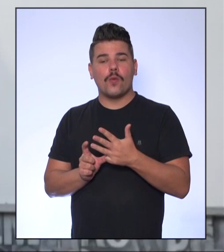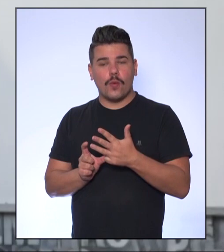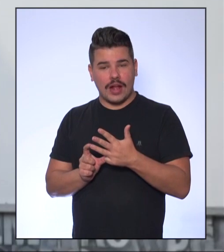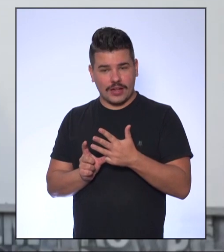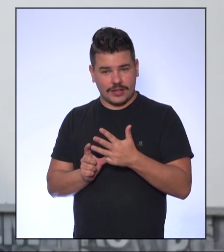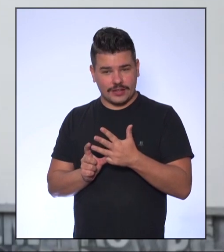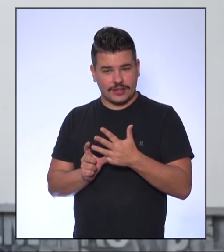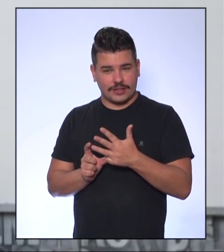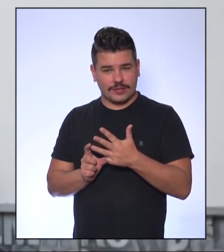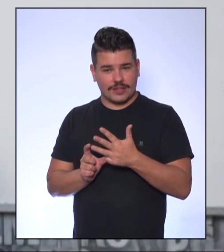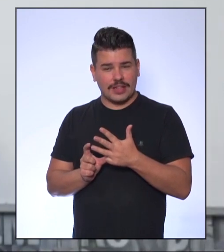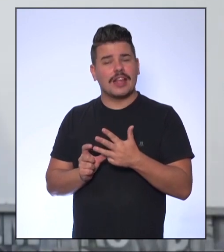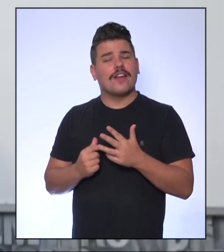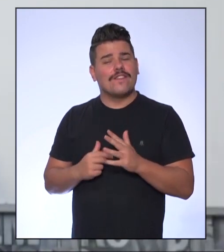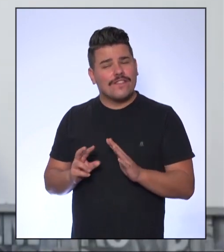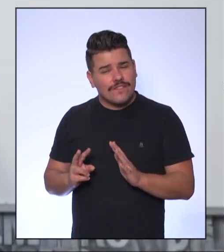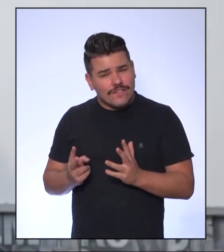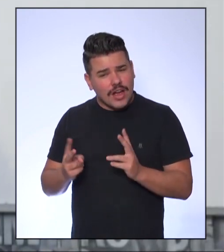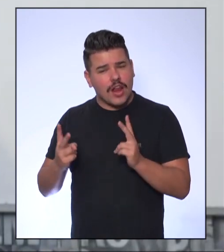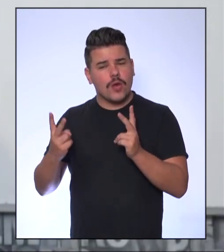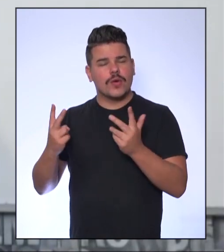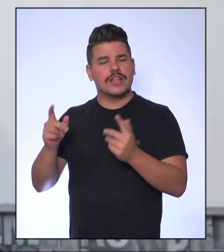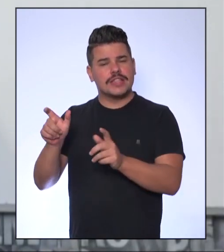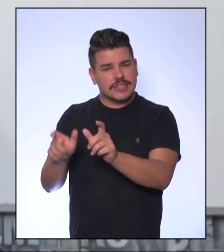da ciência.